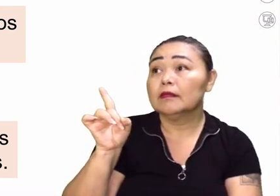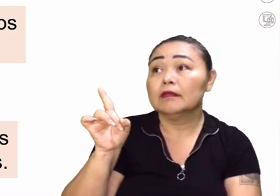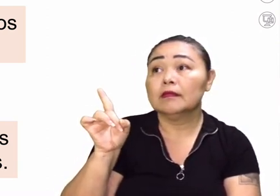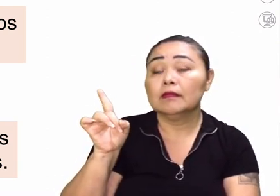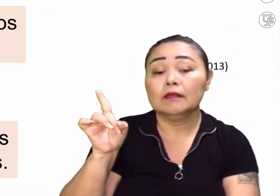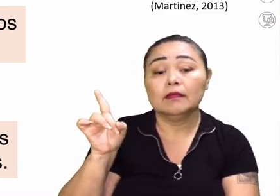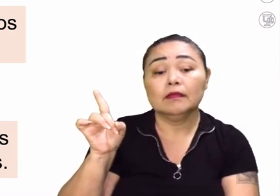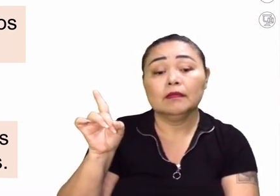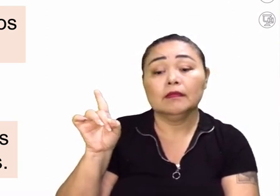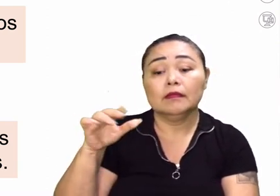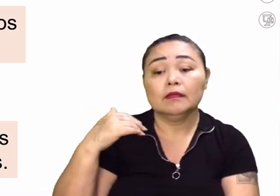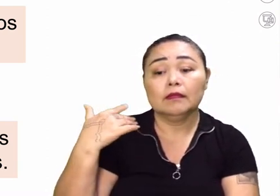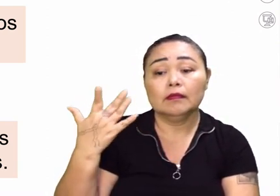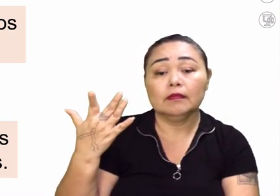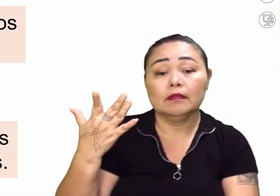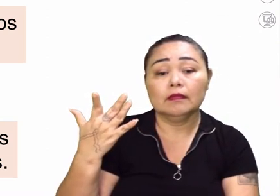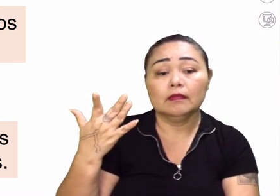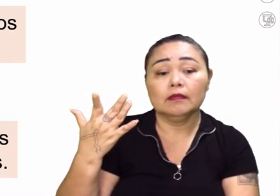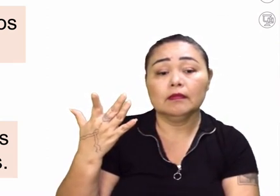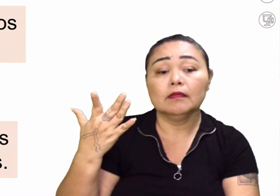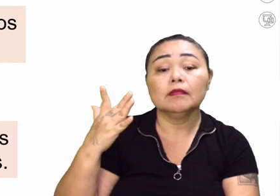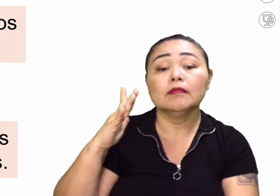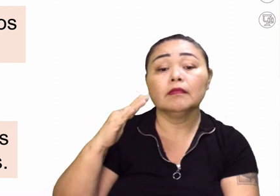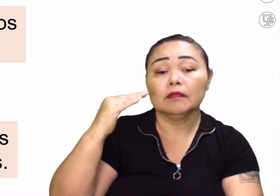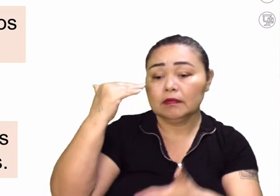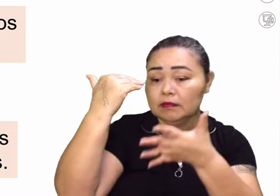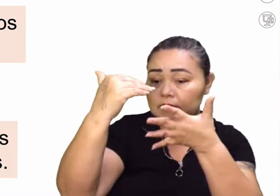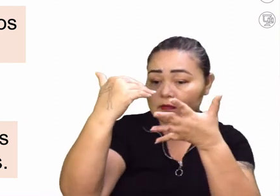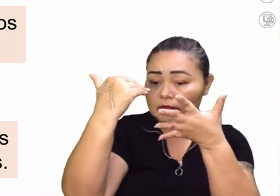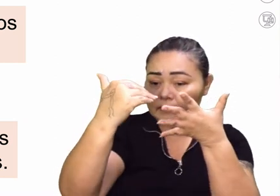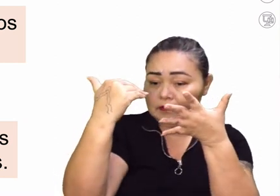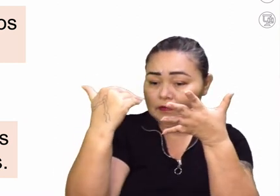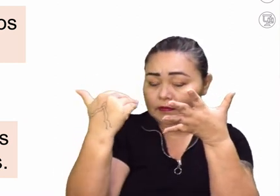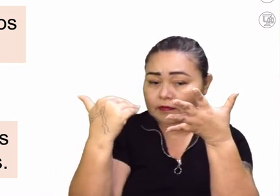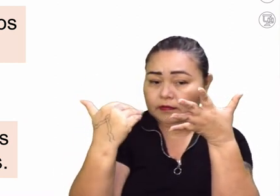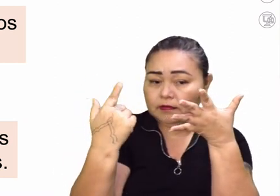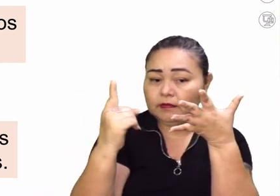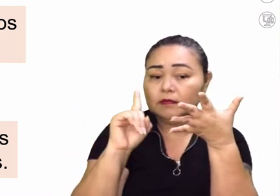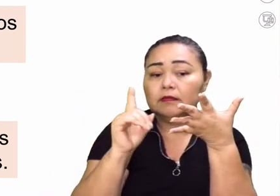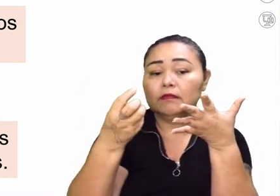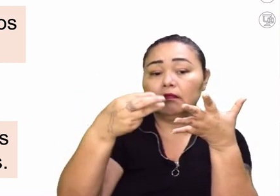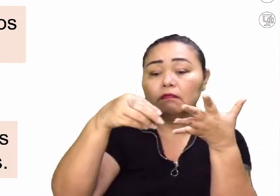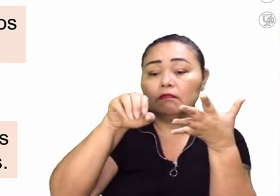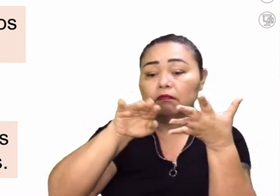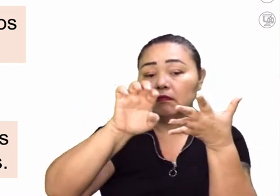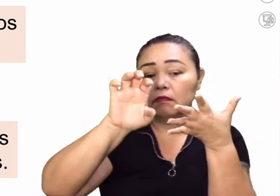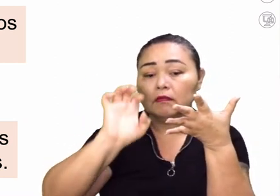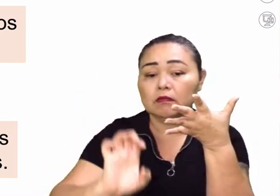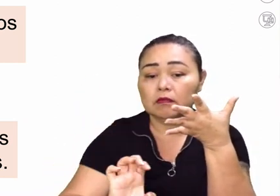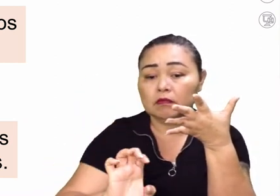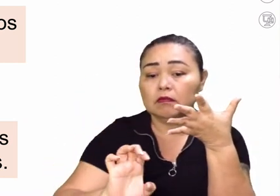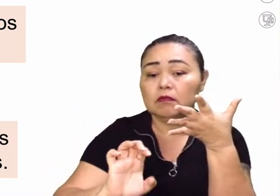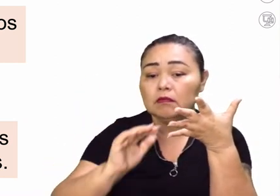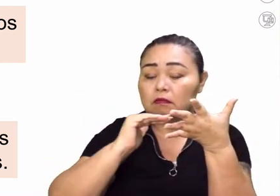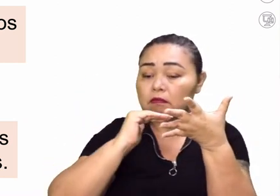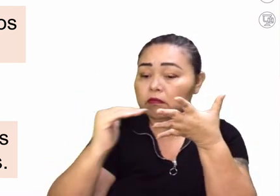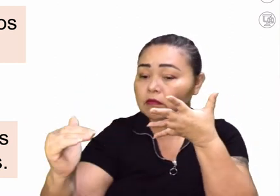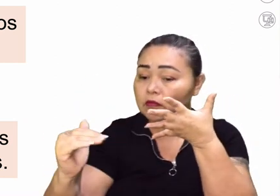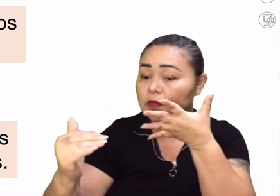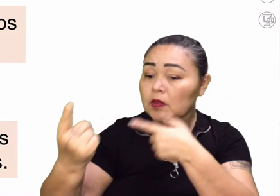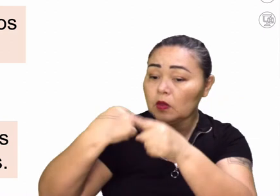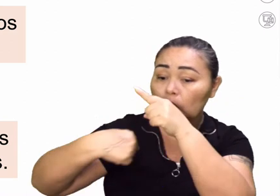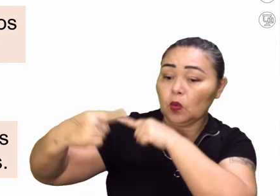e quais foram essas essa divisão né primeiro mofo estrutural que considera a origem